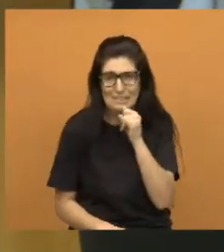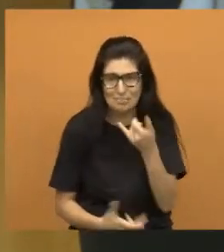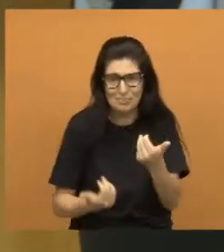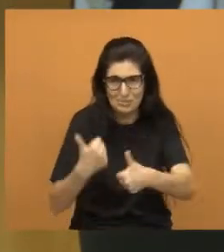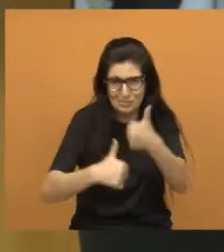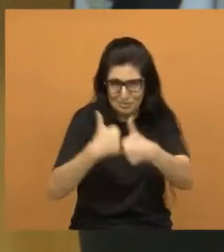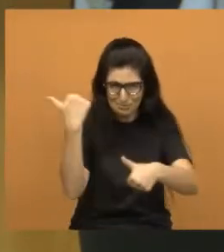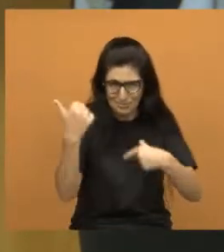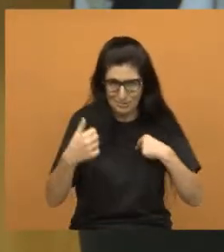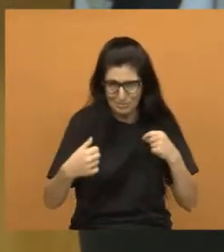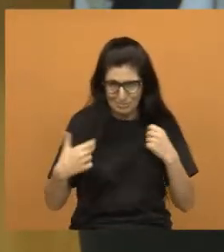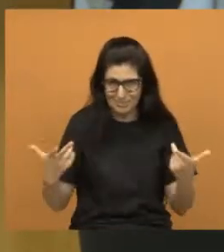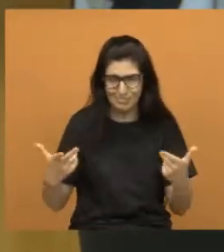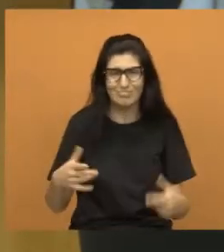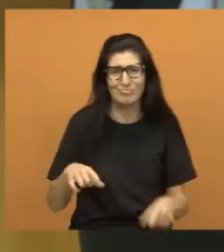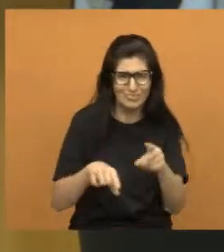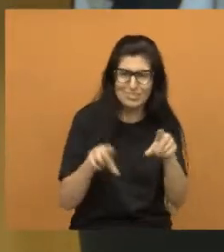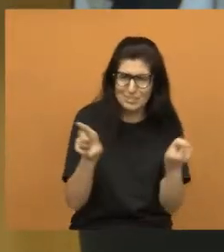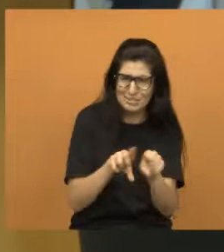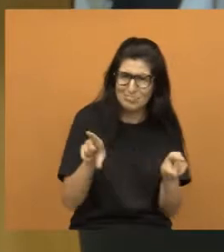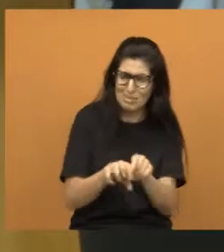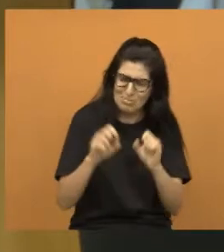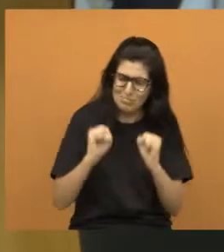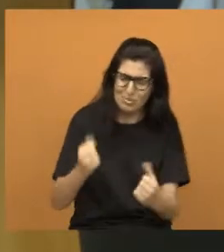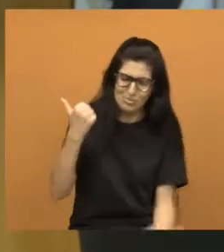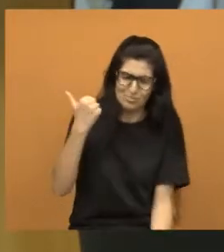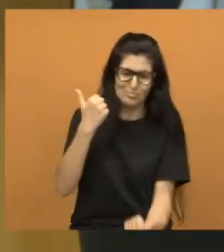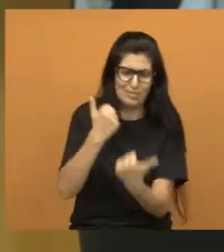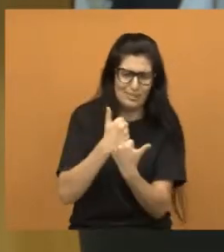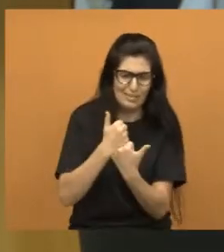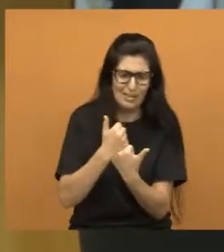você também pode apoiar um candidato dele.